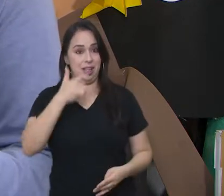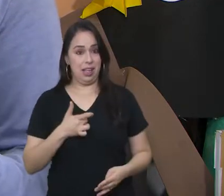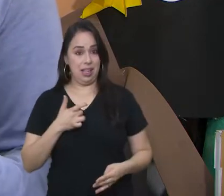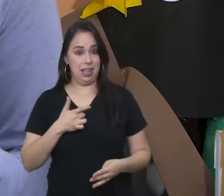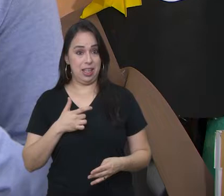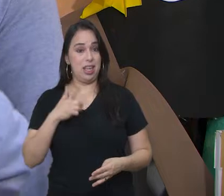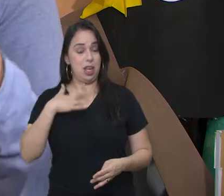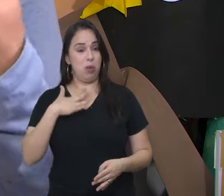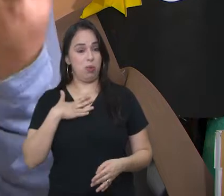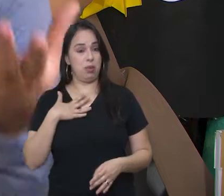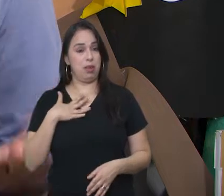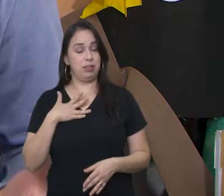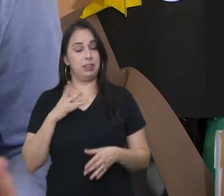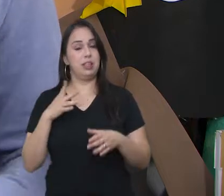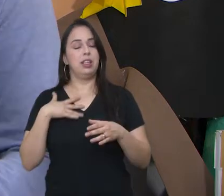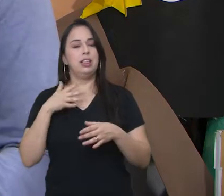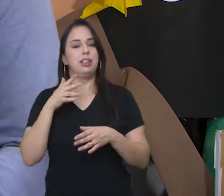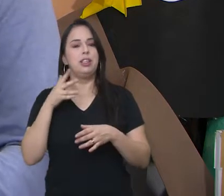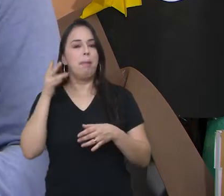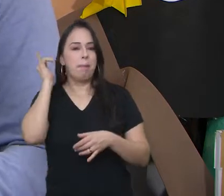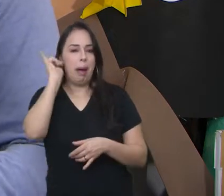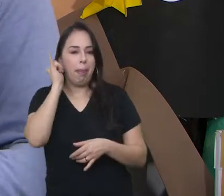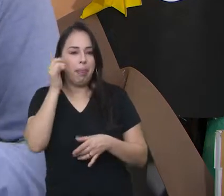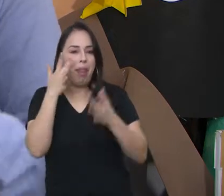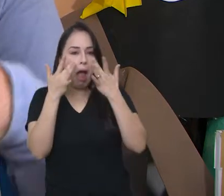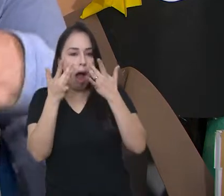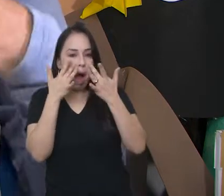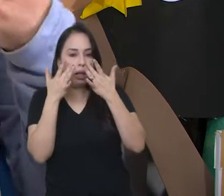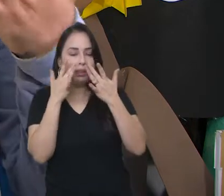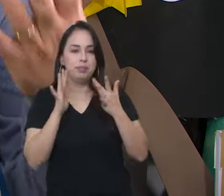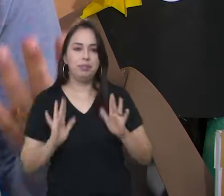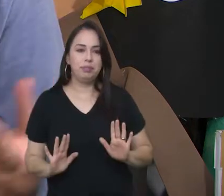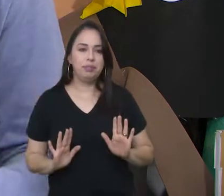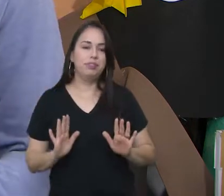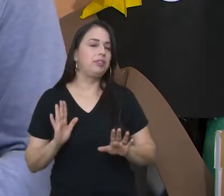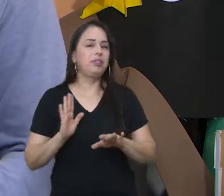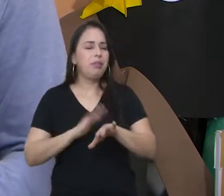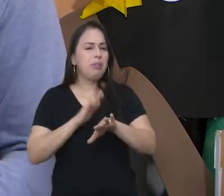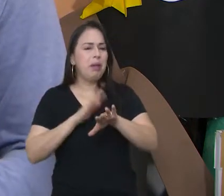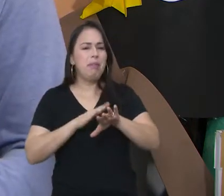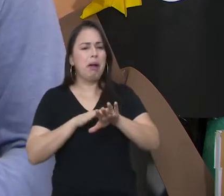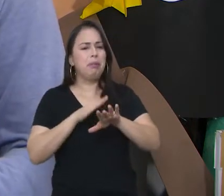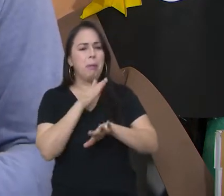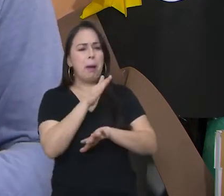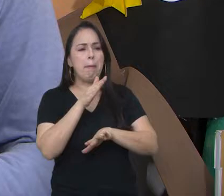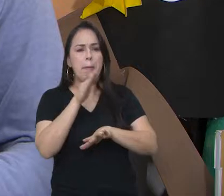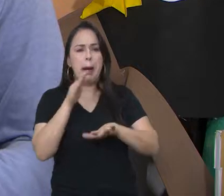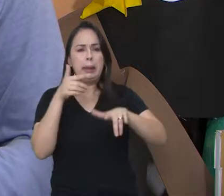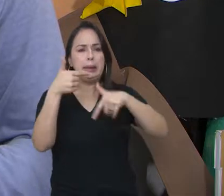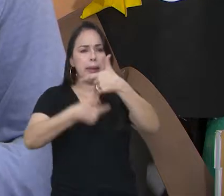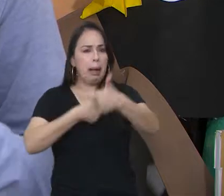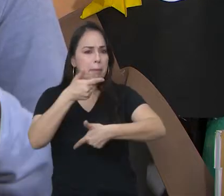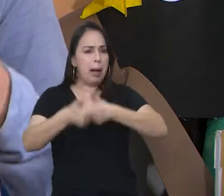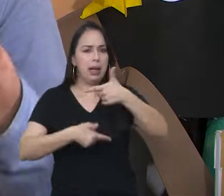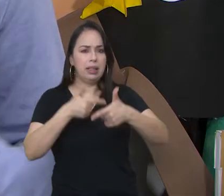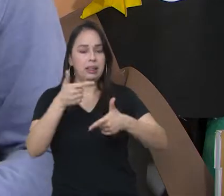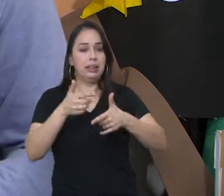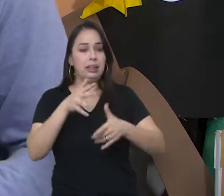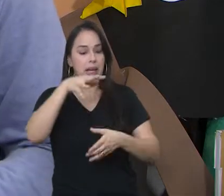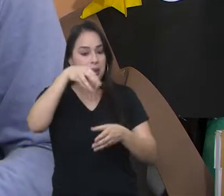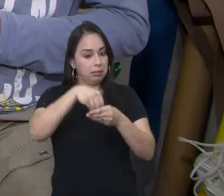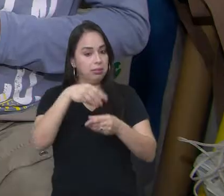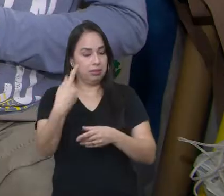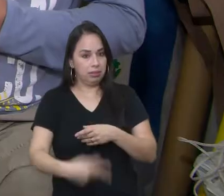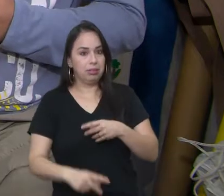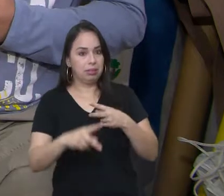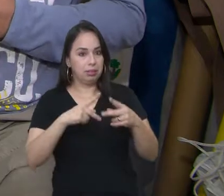identificado como teatro, contação de histórias. E a gente faz diversos trabalhos todo mês na cidade,